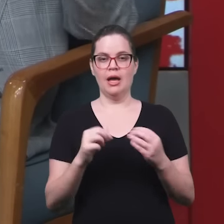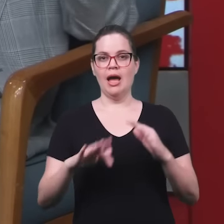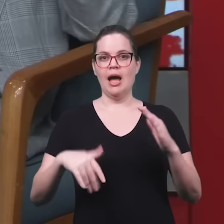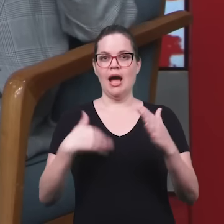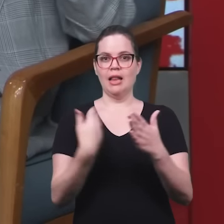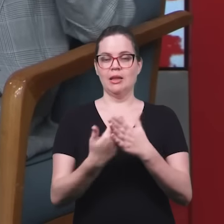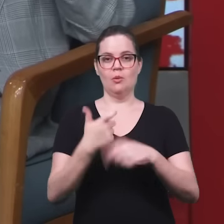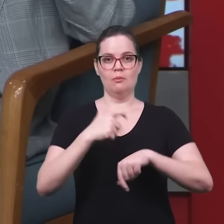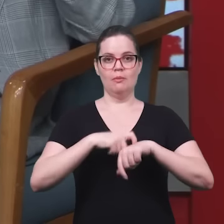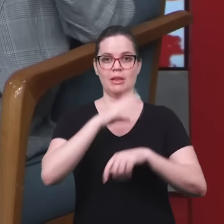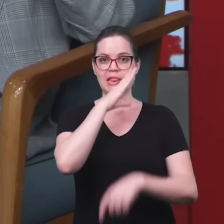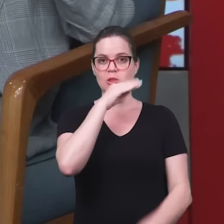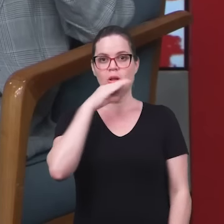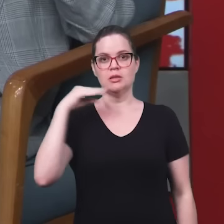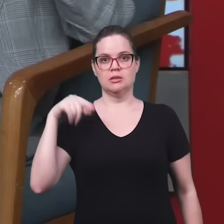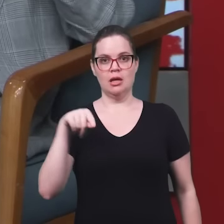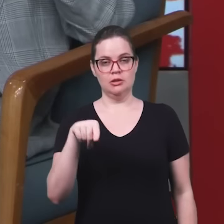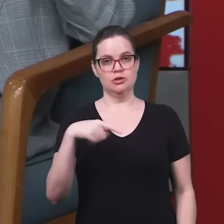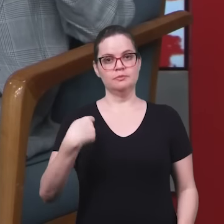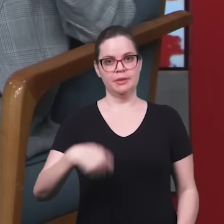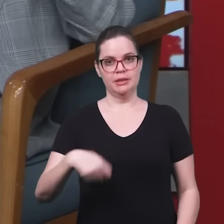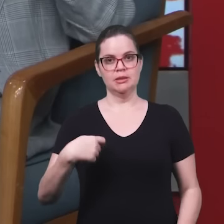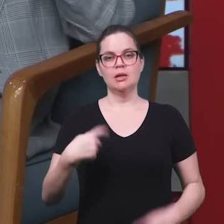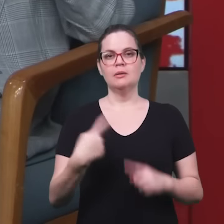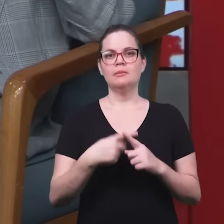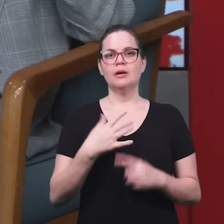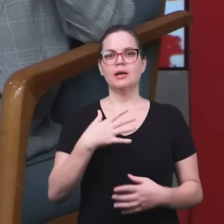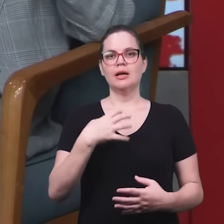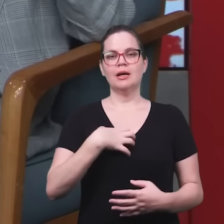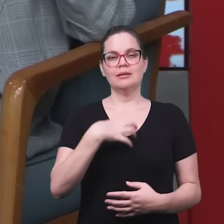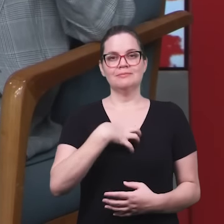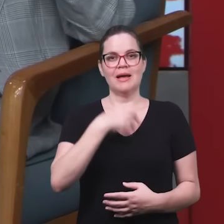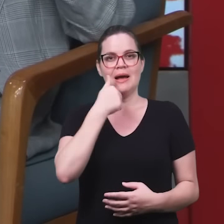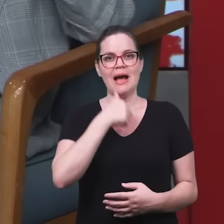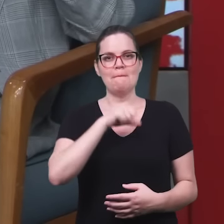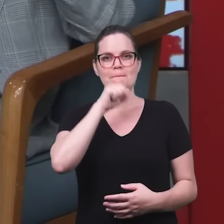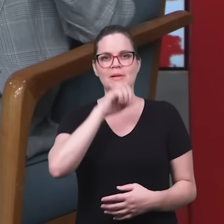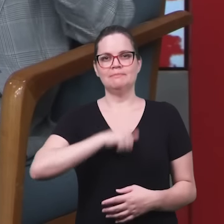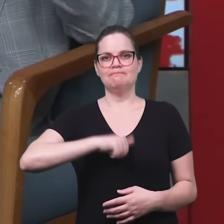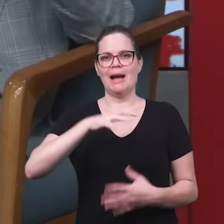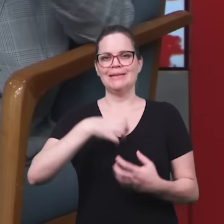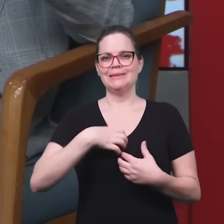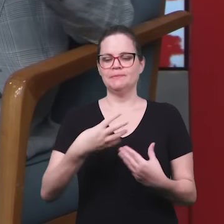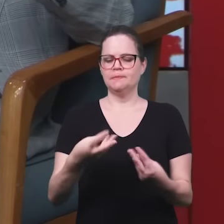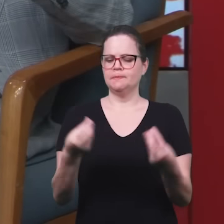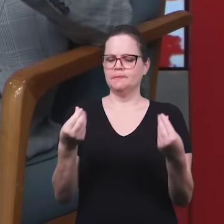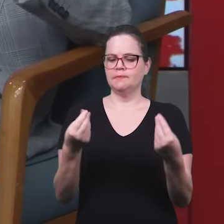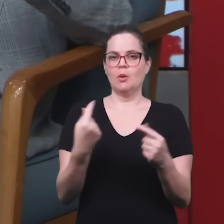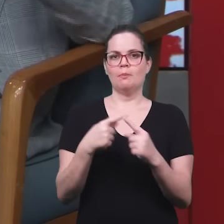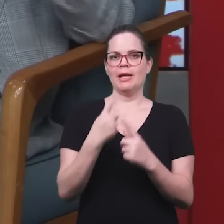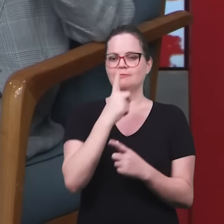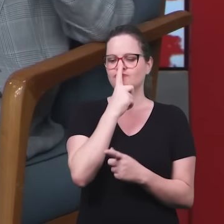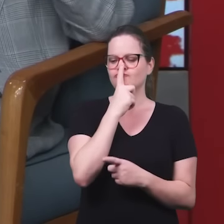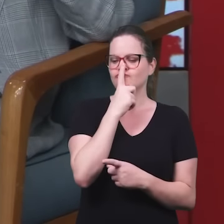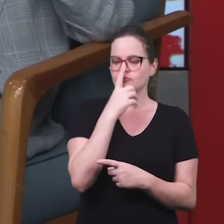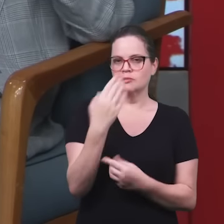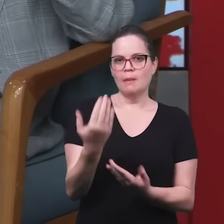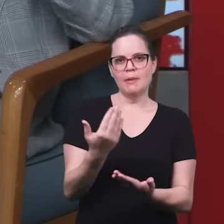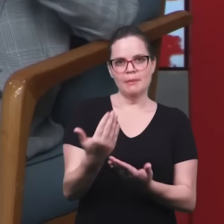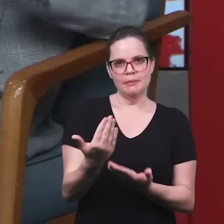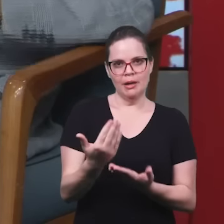ou até chegar à adolescência, e ela sempre tem uma sensibilidade muito grande acerca disso por causa da